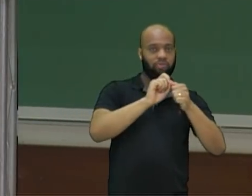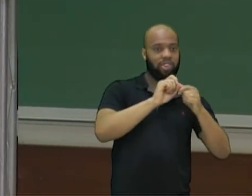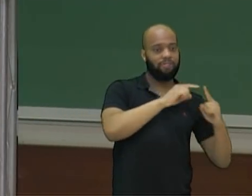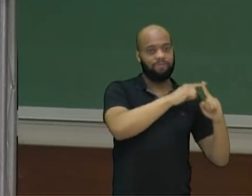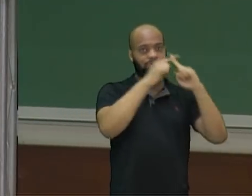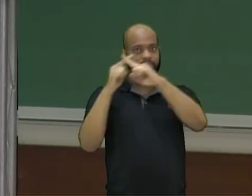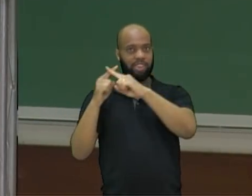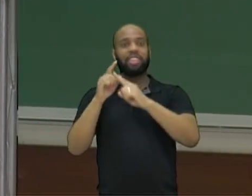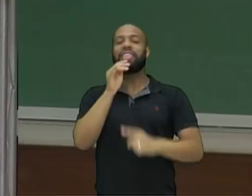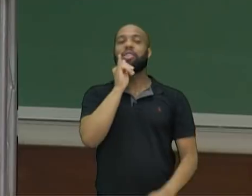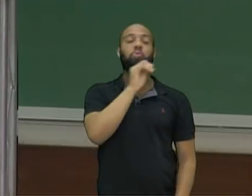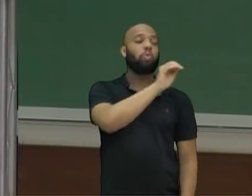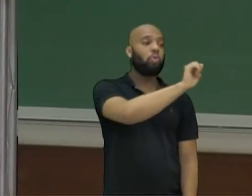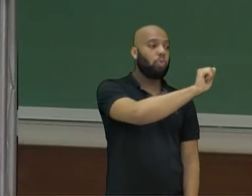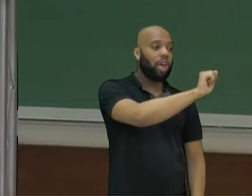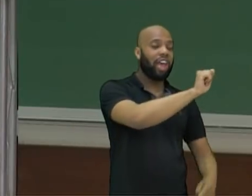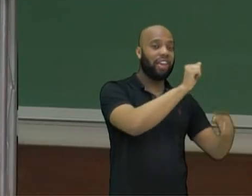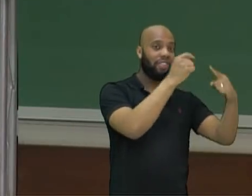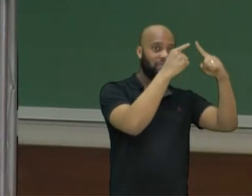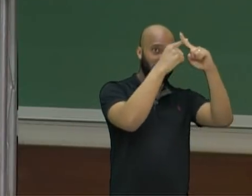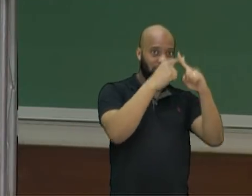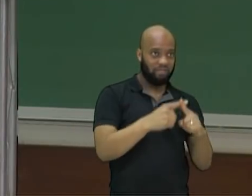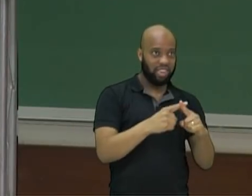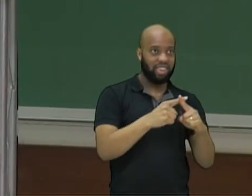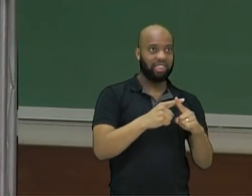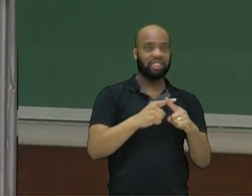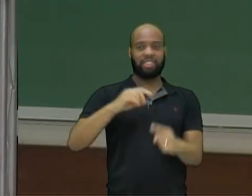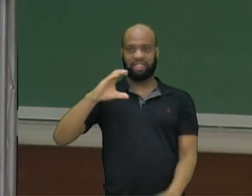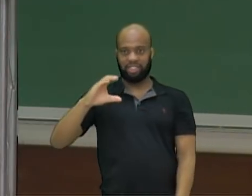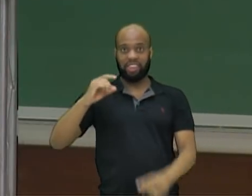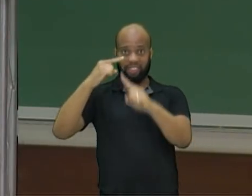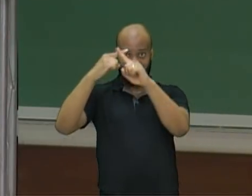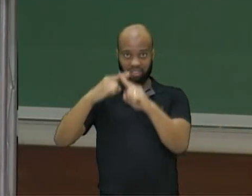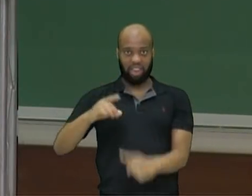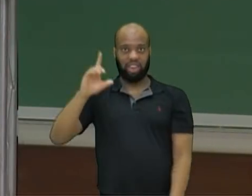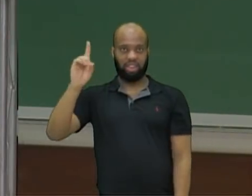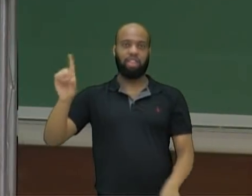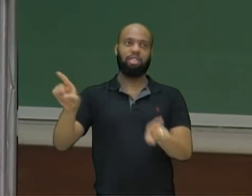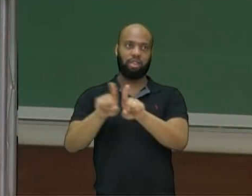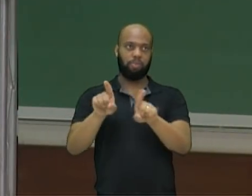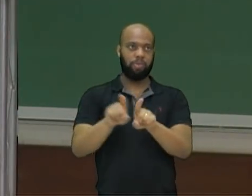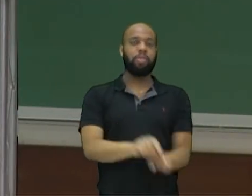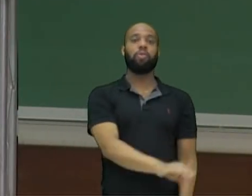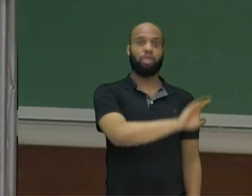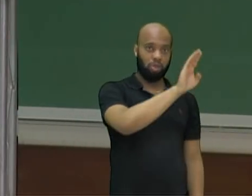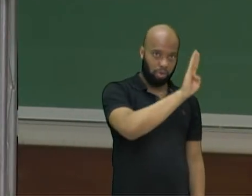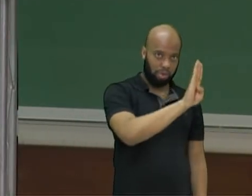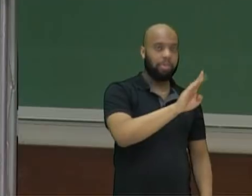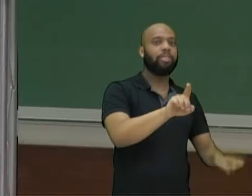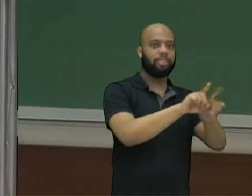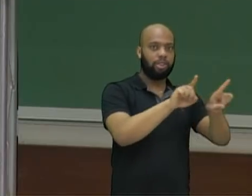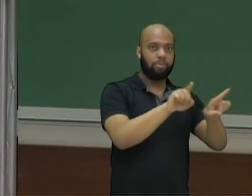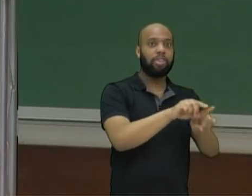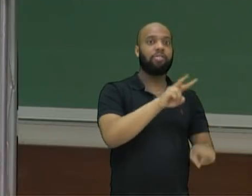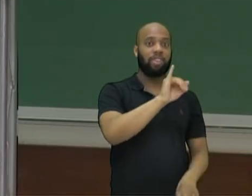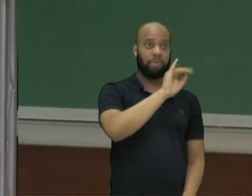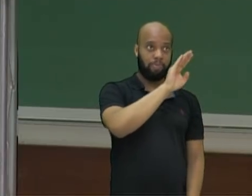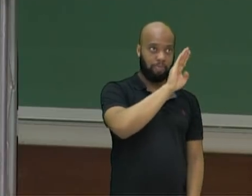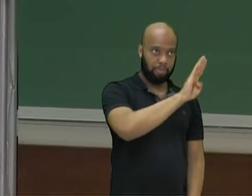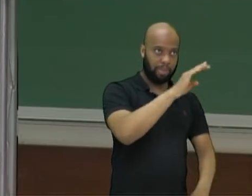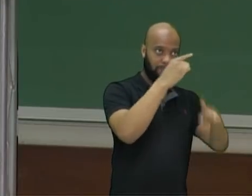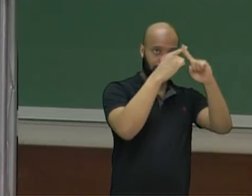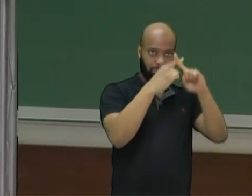vai multiplicar por todos os termos do segundo número. O B também vai multiplicar por todos